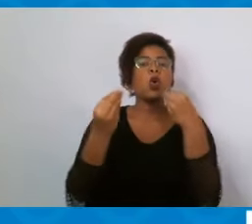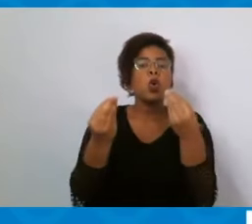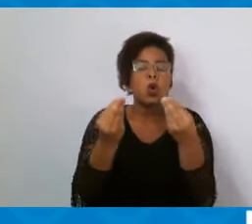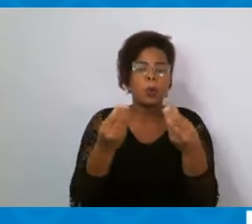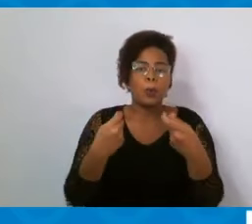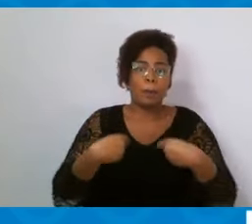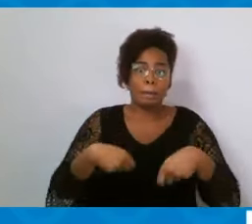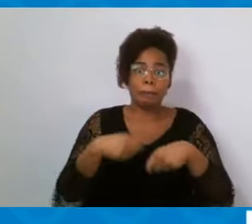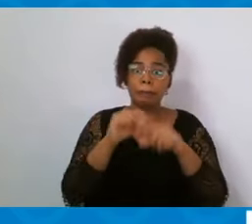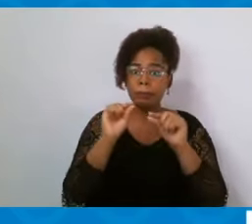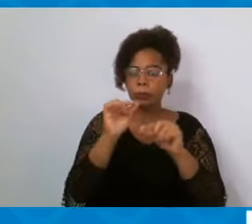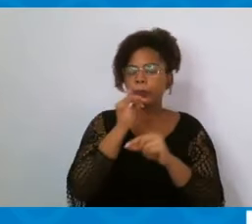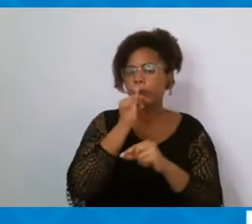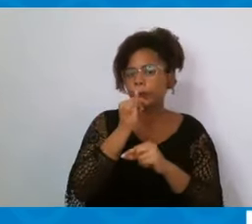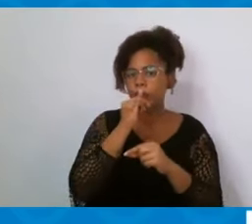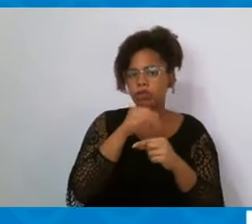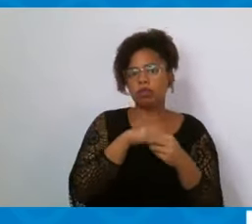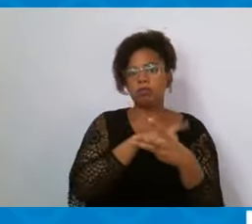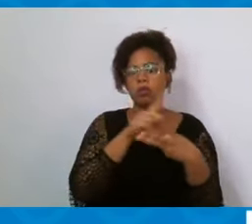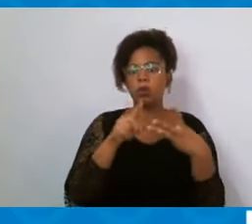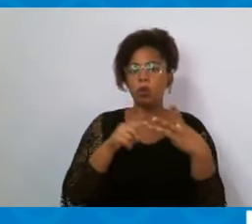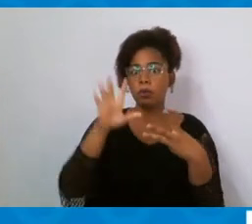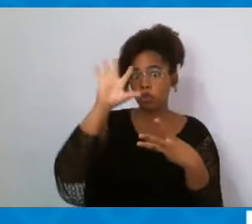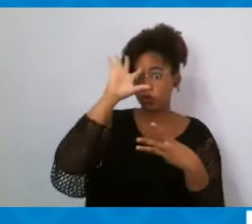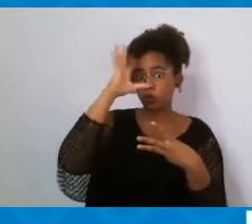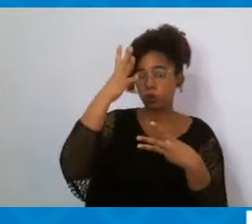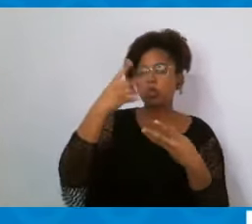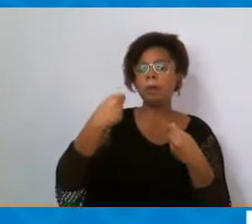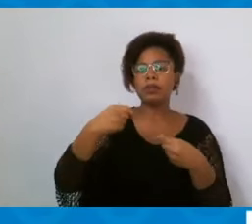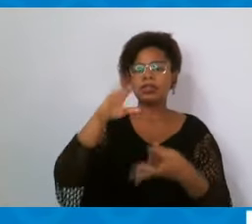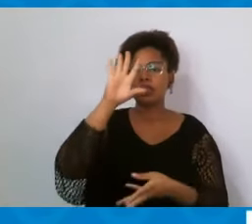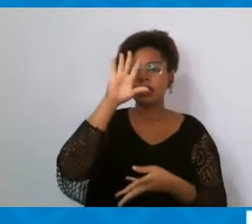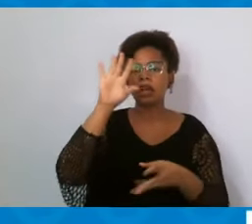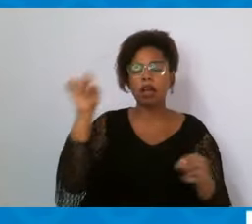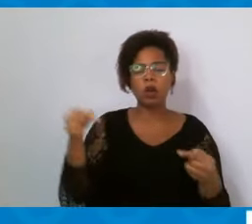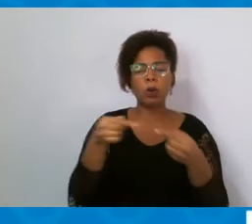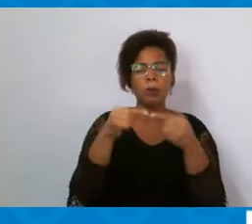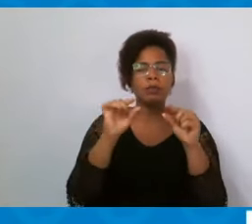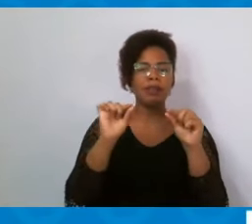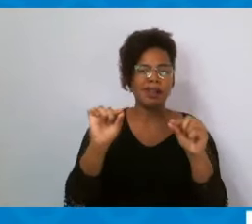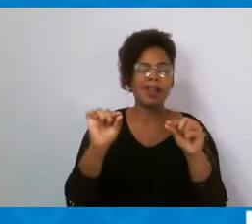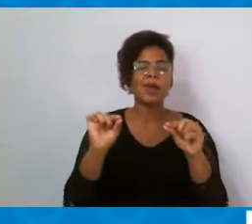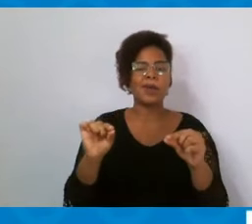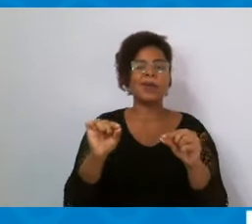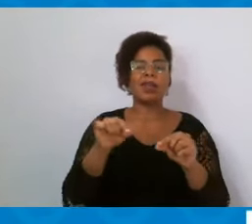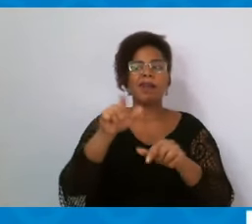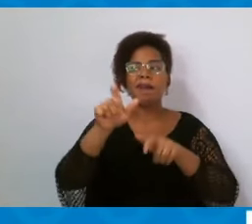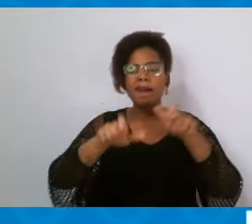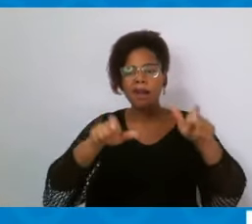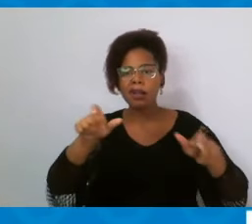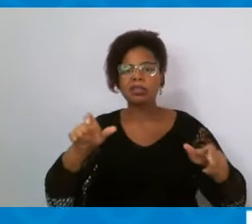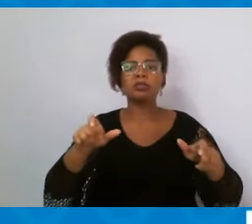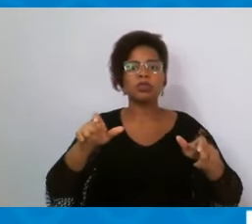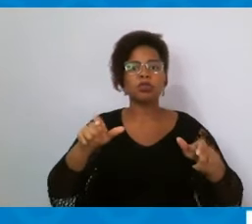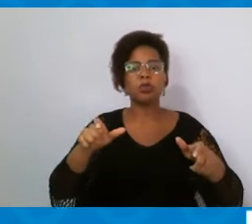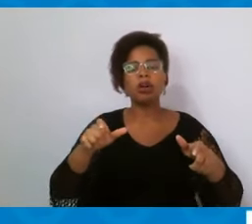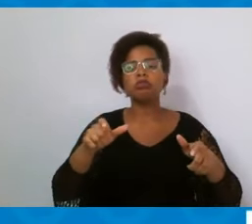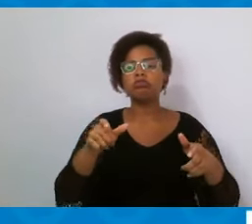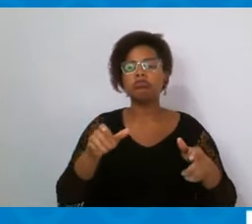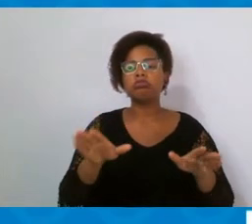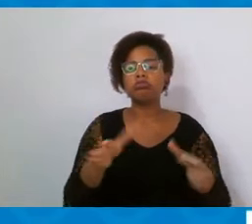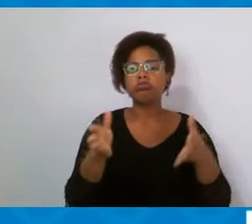solução que você vai criar para um problema tem que ser sustentável. Não é, você não precisa cobrar das pessoas, ele pode ser sustentável, por exemplo, através